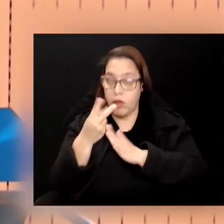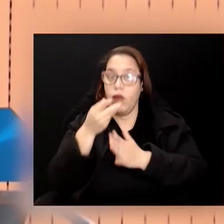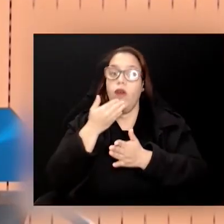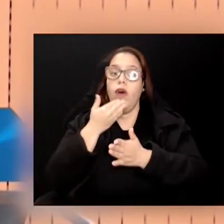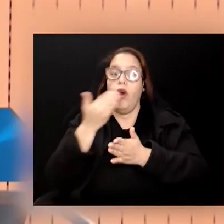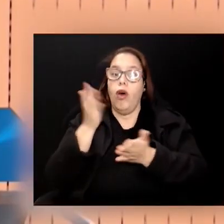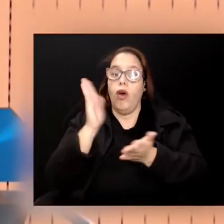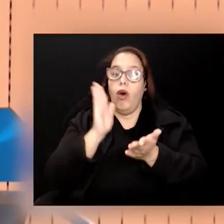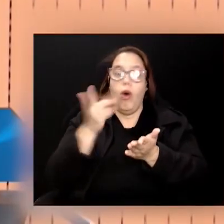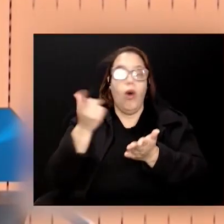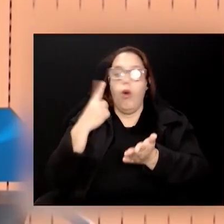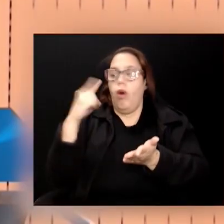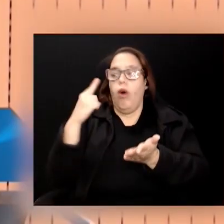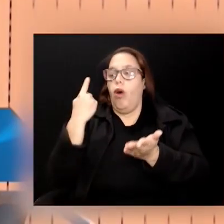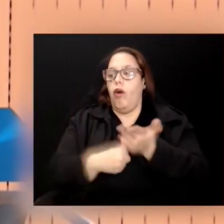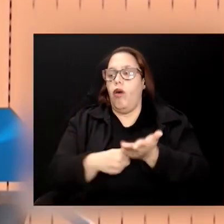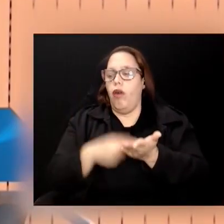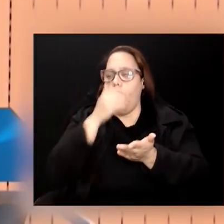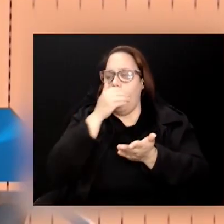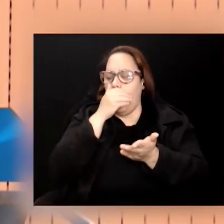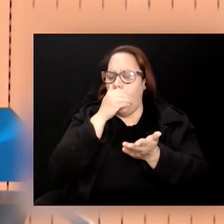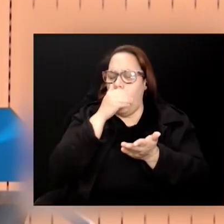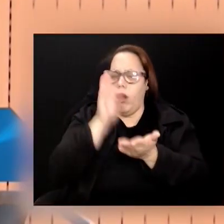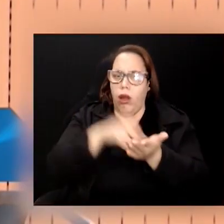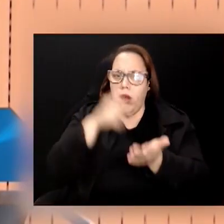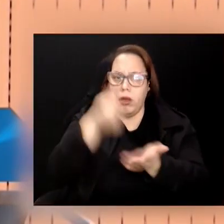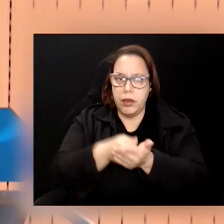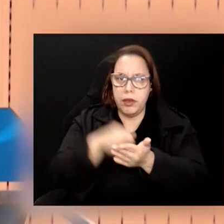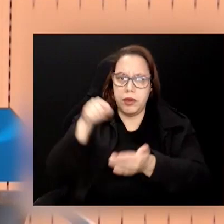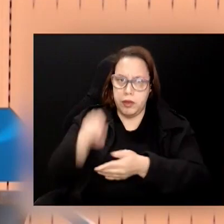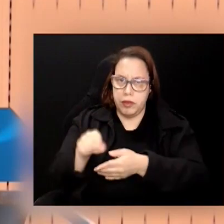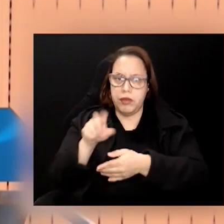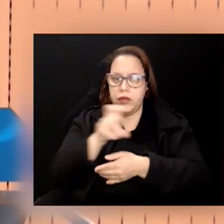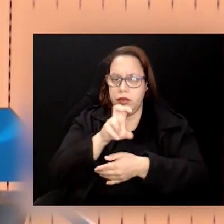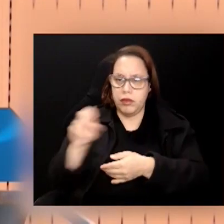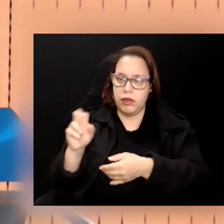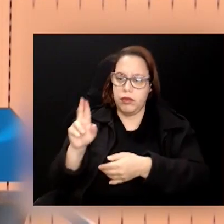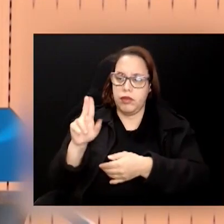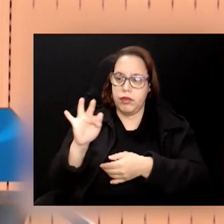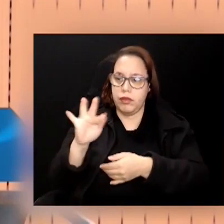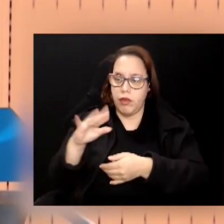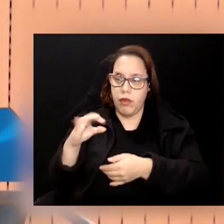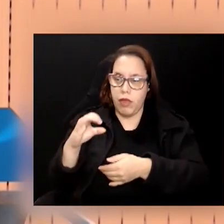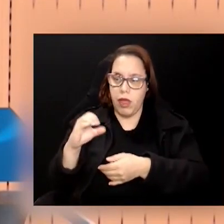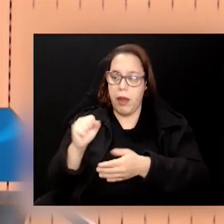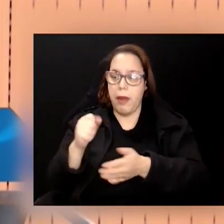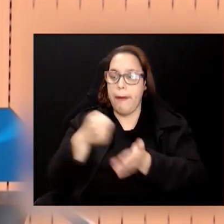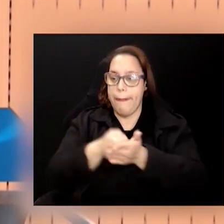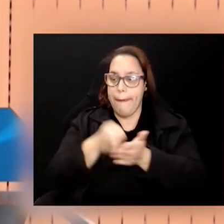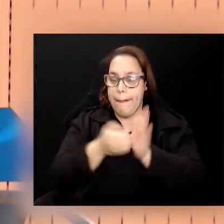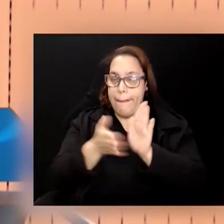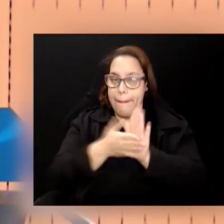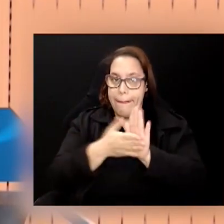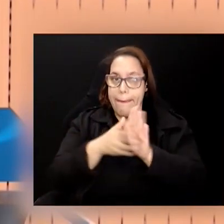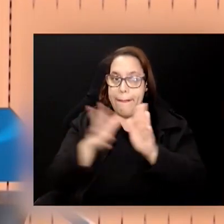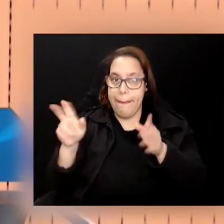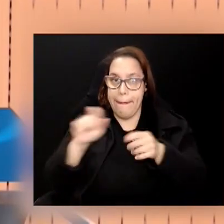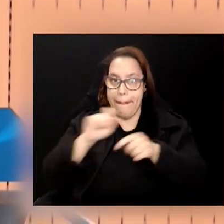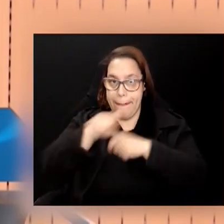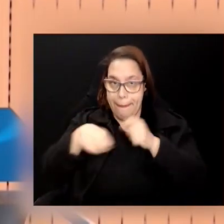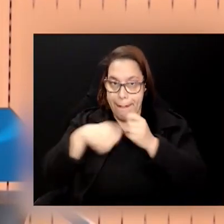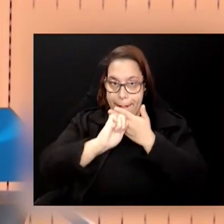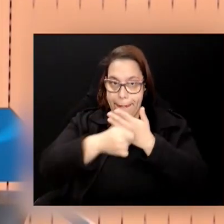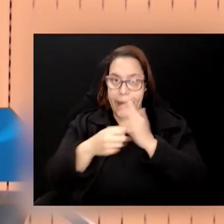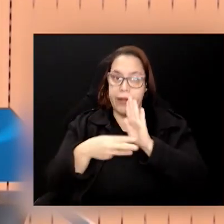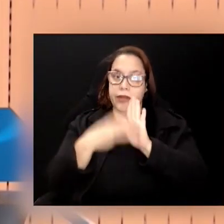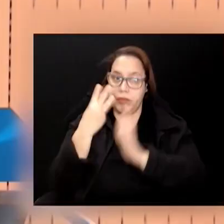cumprida, será aplicada a multa de 1.000 fix e o processo seguirá para a autorização de lacração. Terceira etapa,